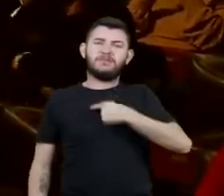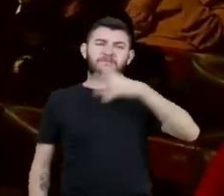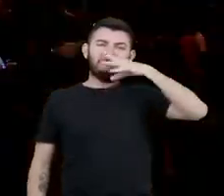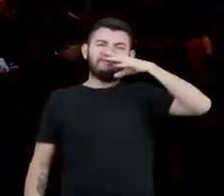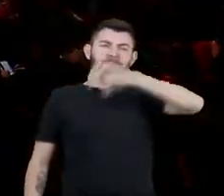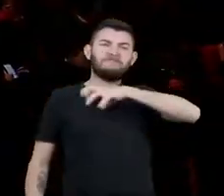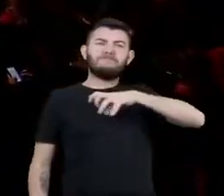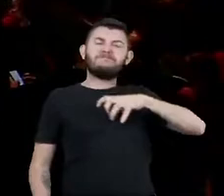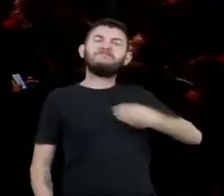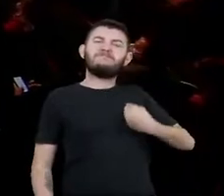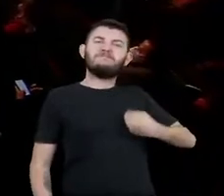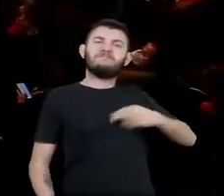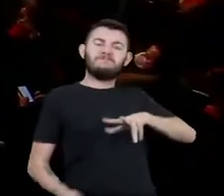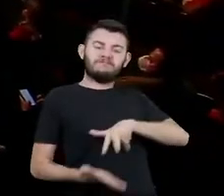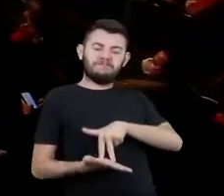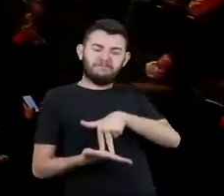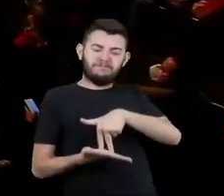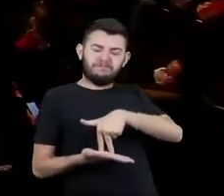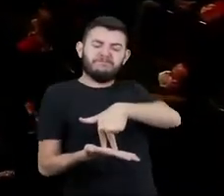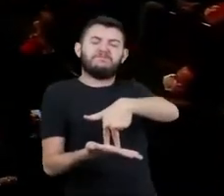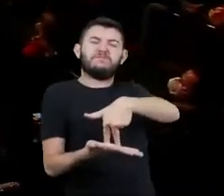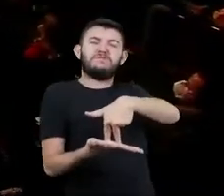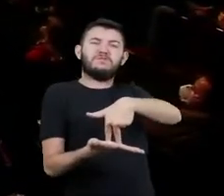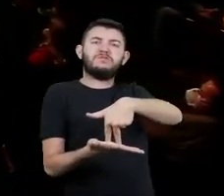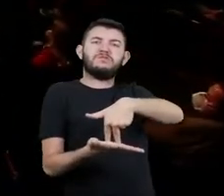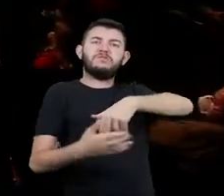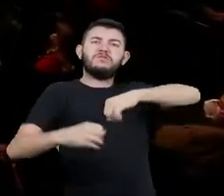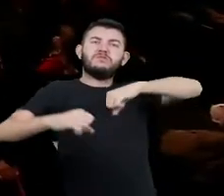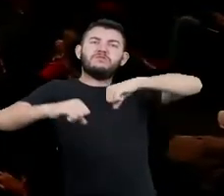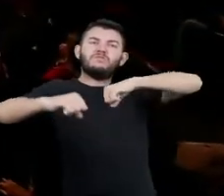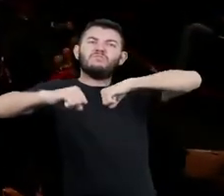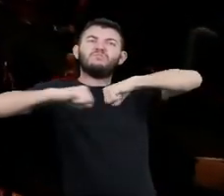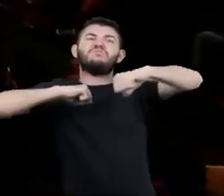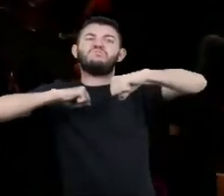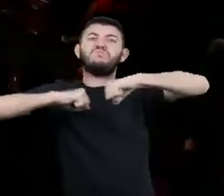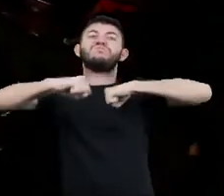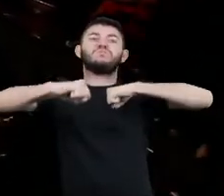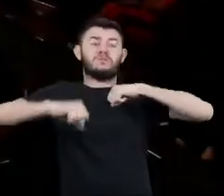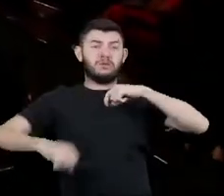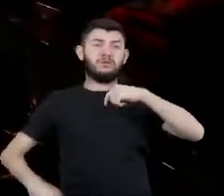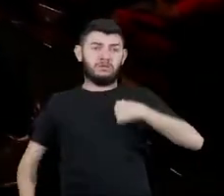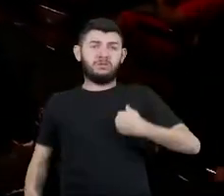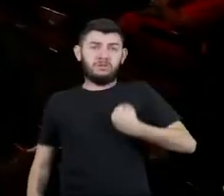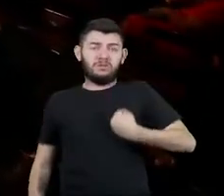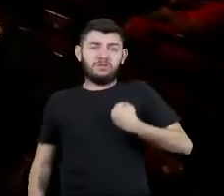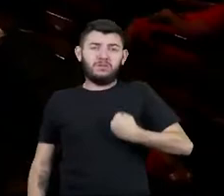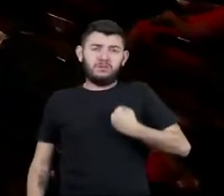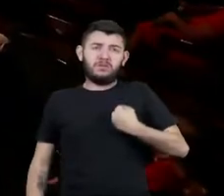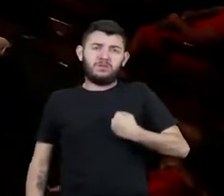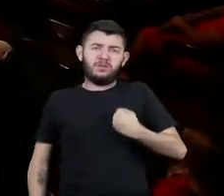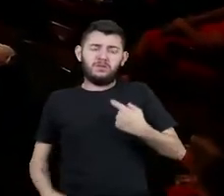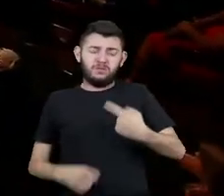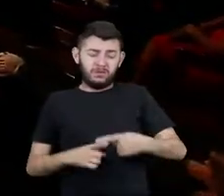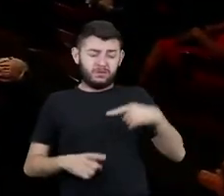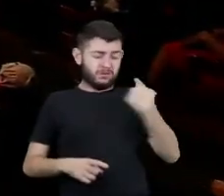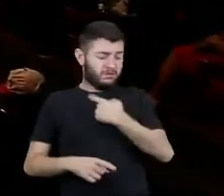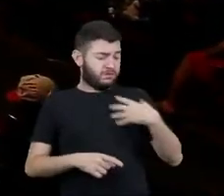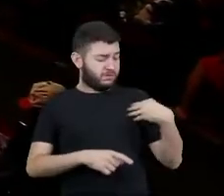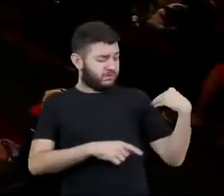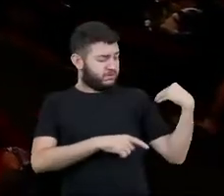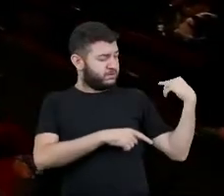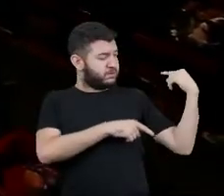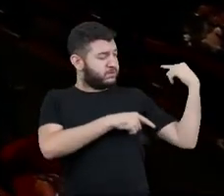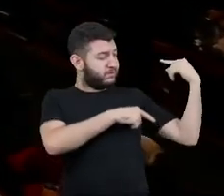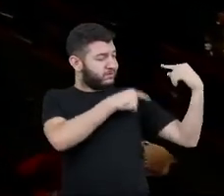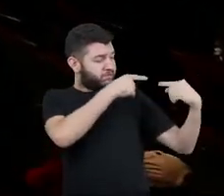Pois... A gente vai continuar resistindo, pois somos a última geração que pode salvar a Amazônia.